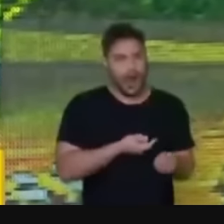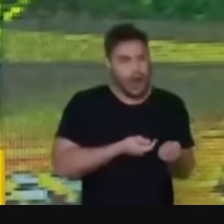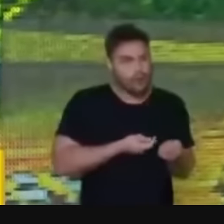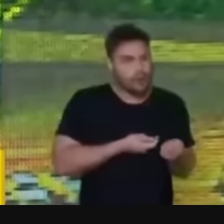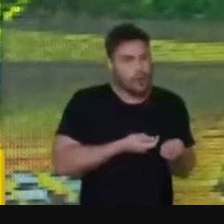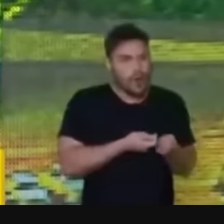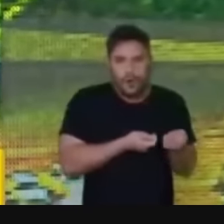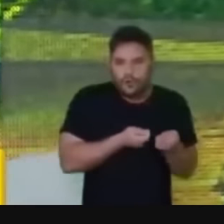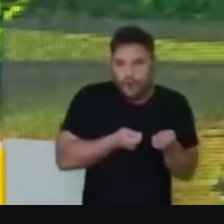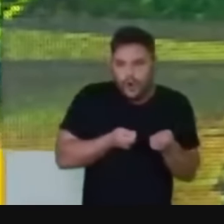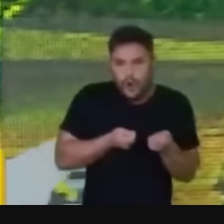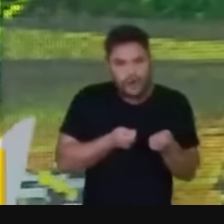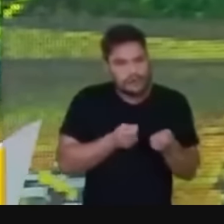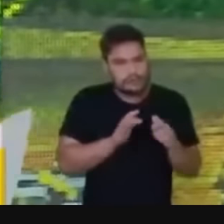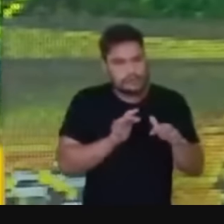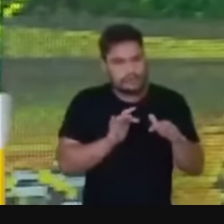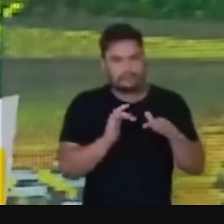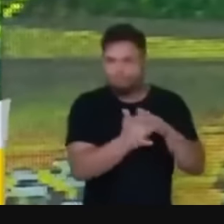extremista.